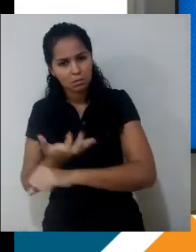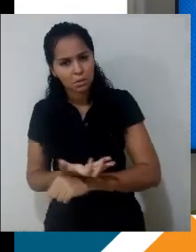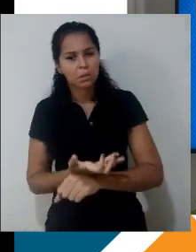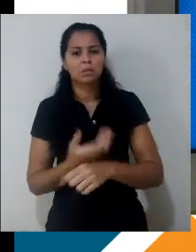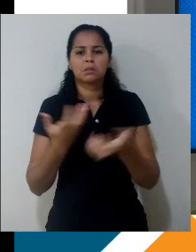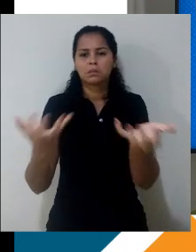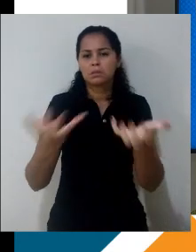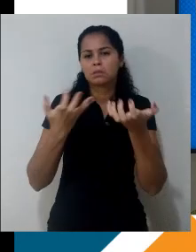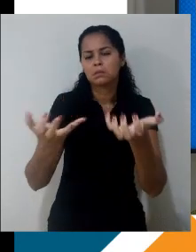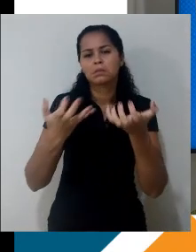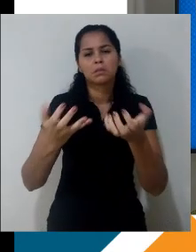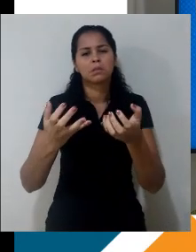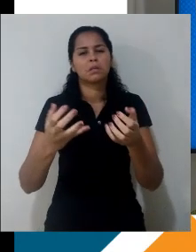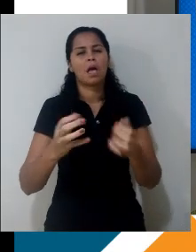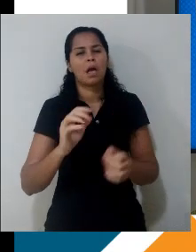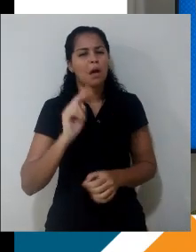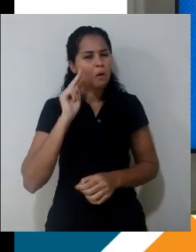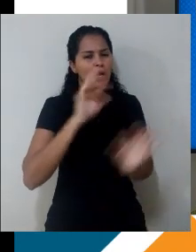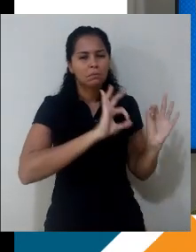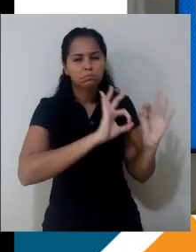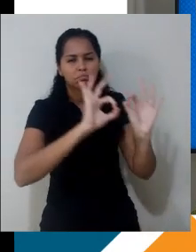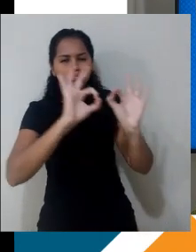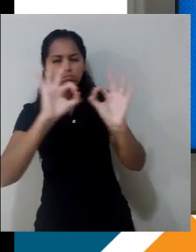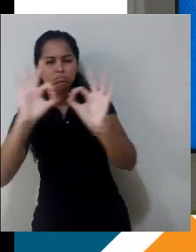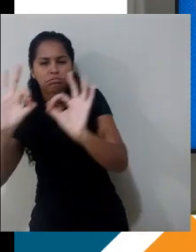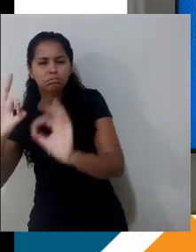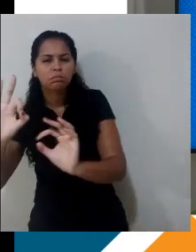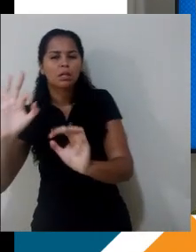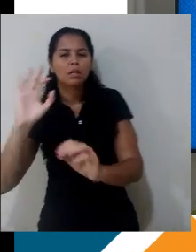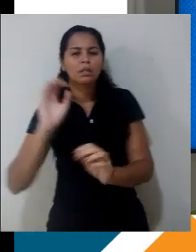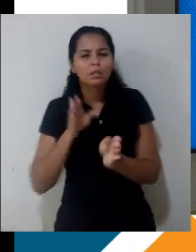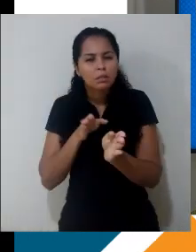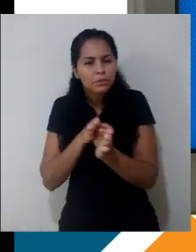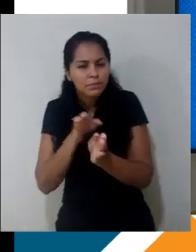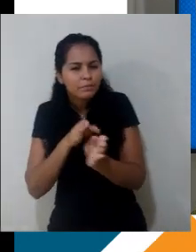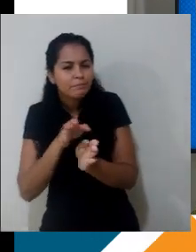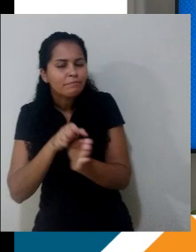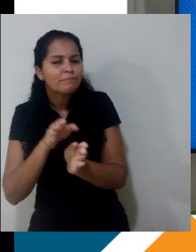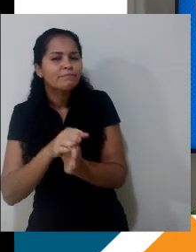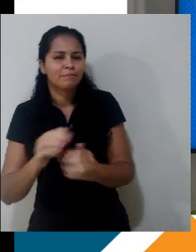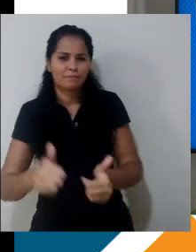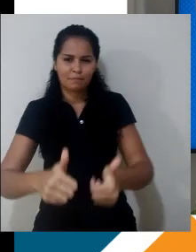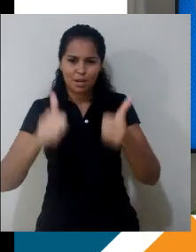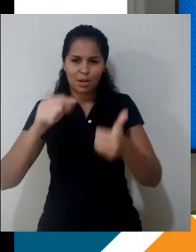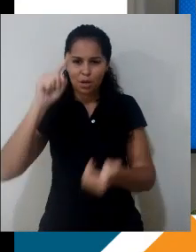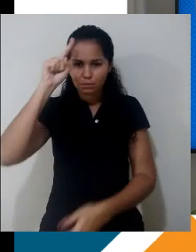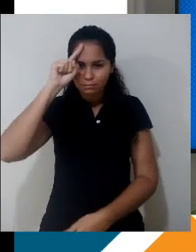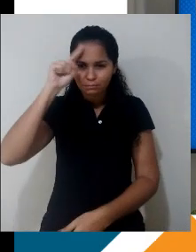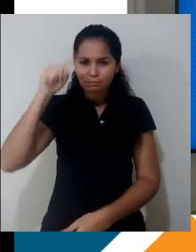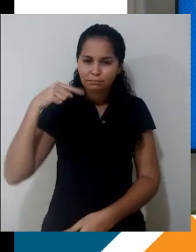talvez queira assistir, para poder se sentir minimamente mais orientado nessa rotina de estudos diária que